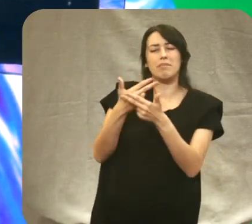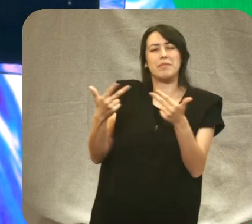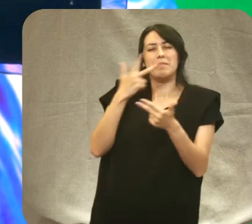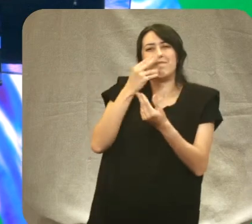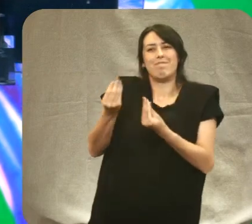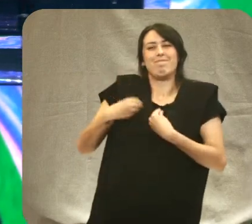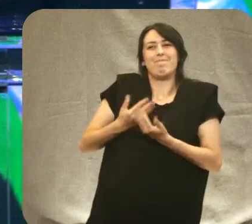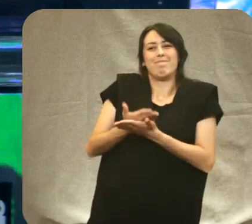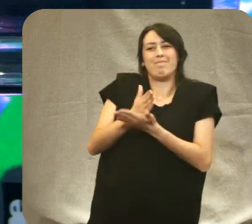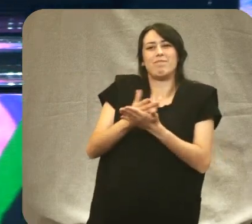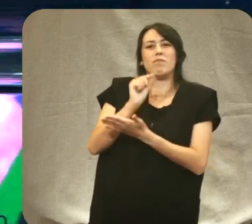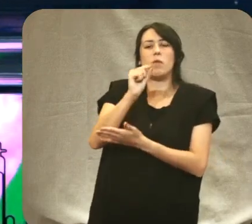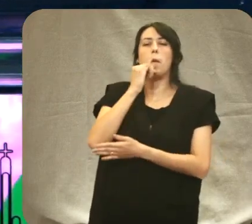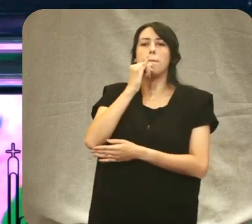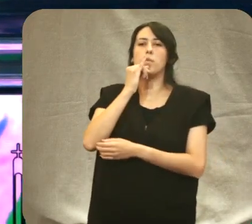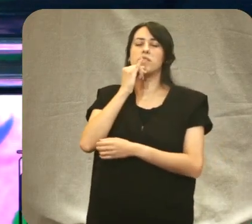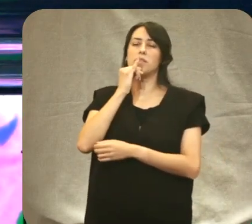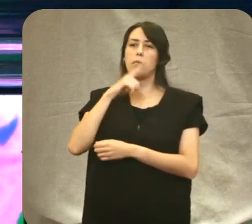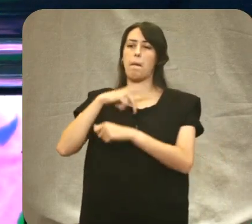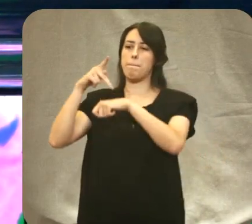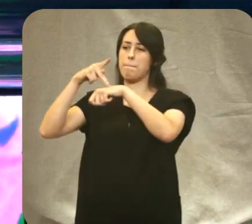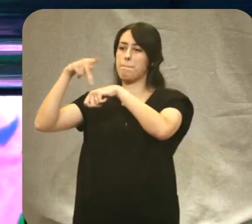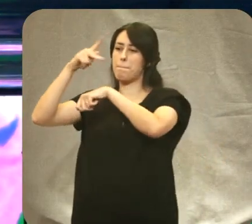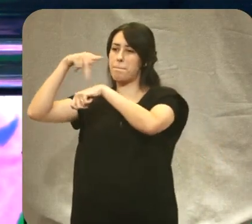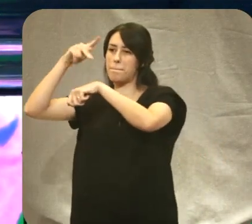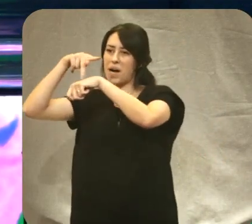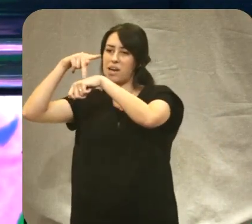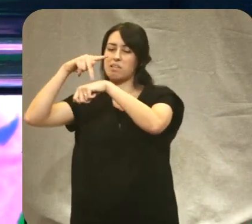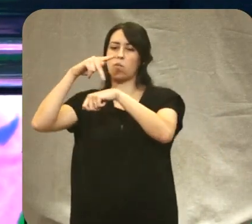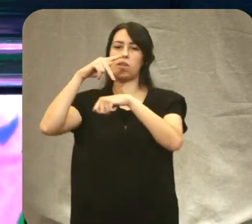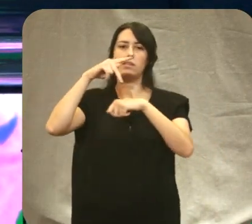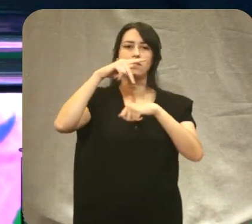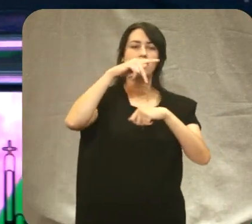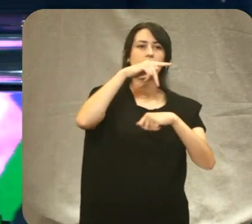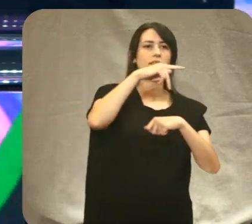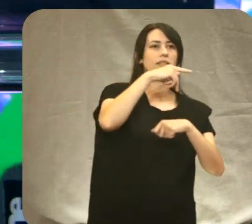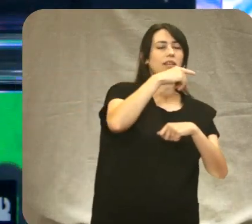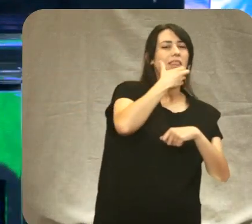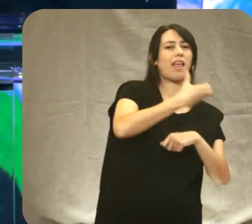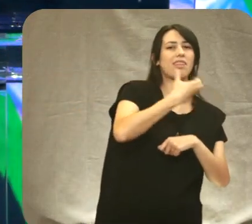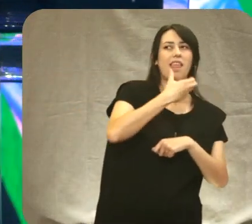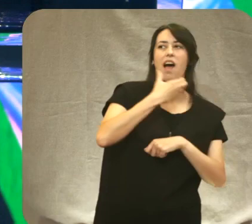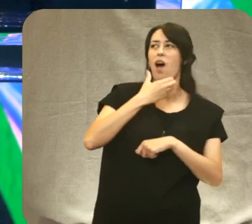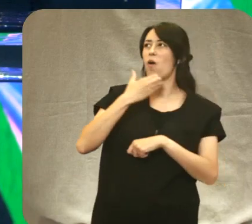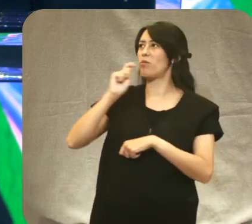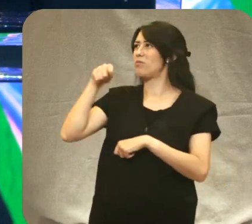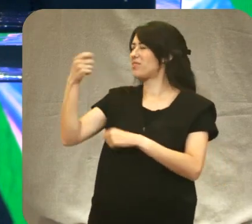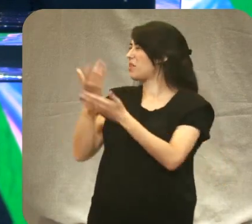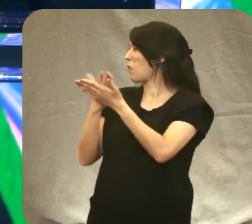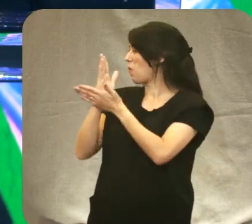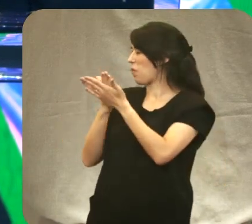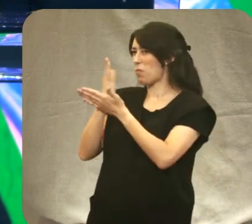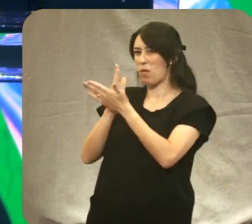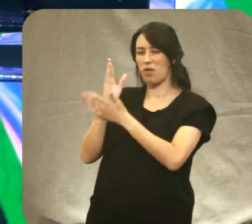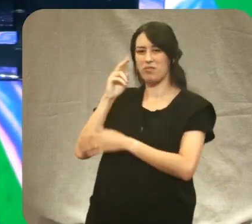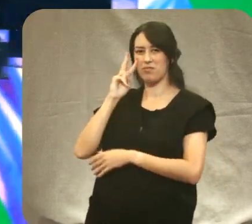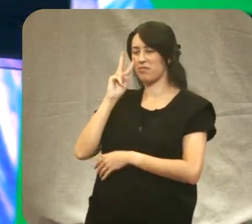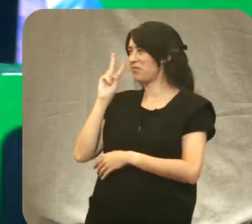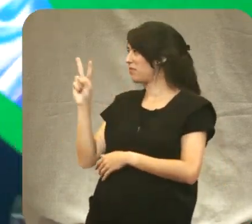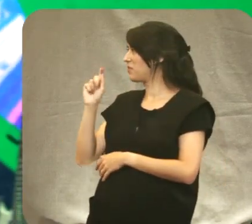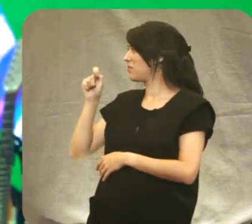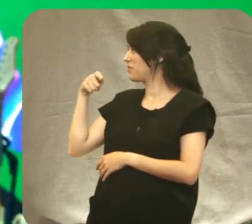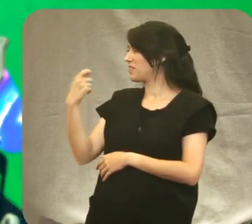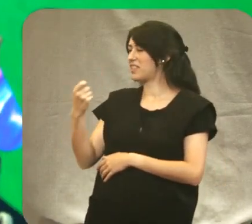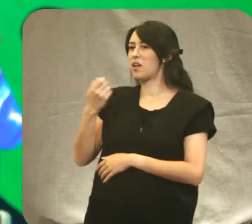Quando eles falavam de Páscoa e de Natal, esses sinais o incomodavam. Páscoa era assim, e